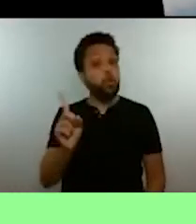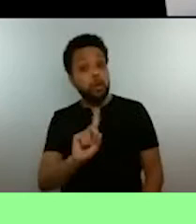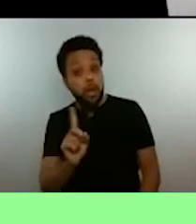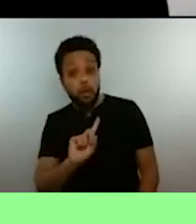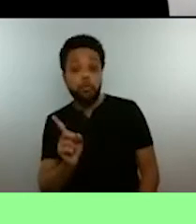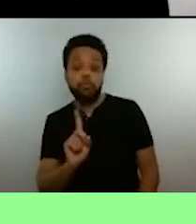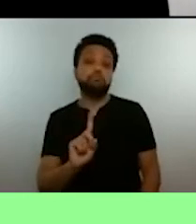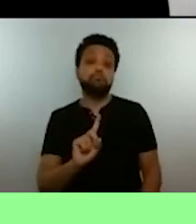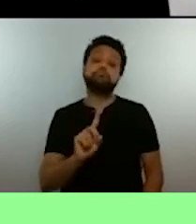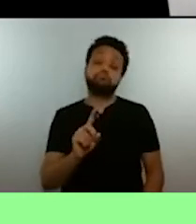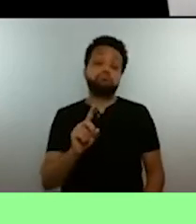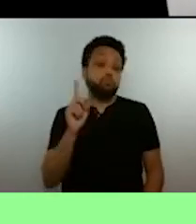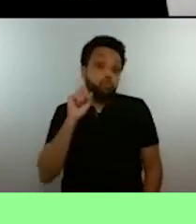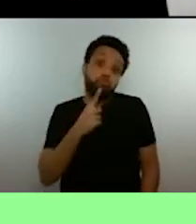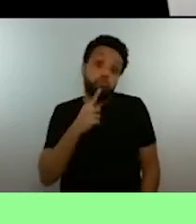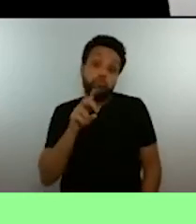seja por visão,